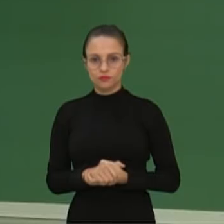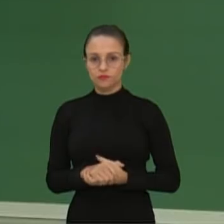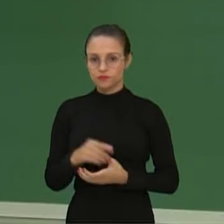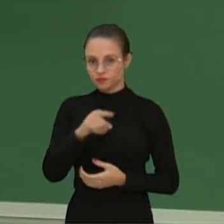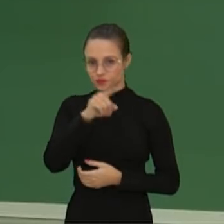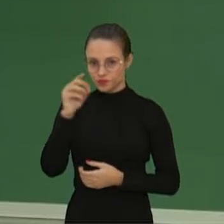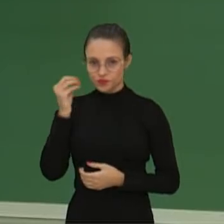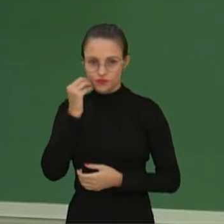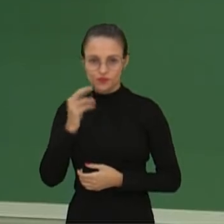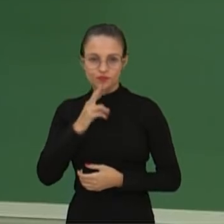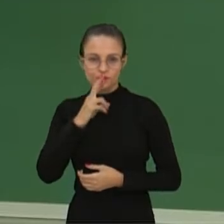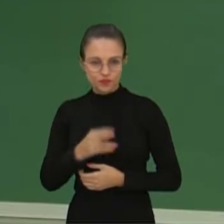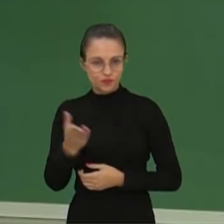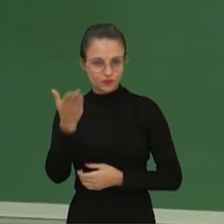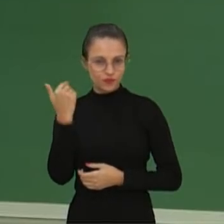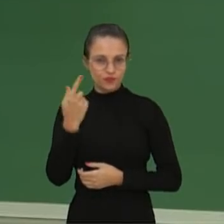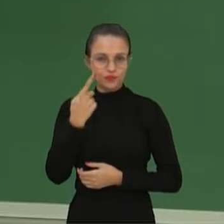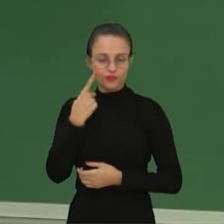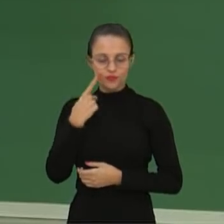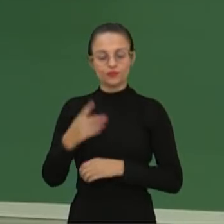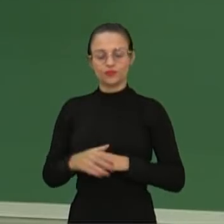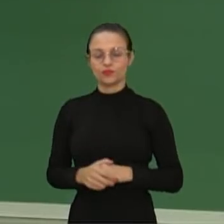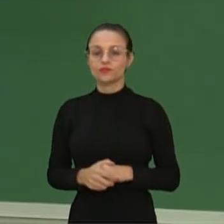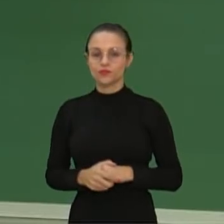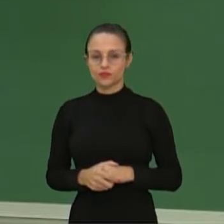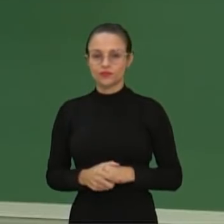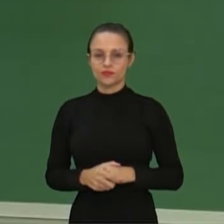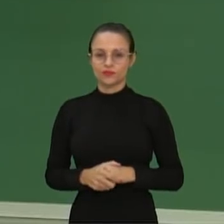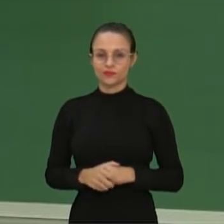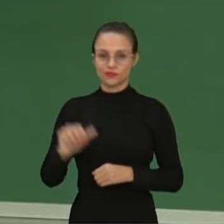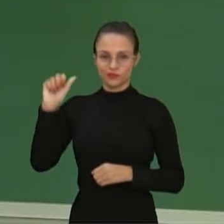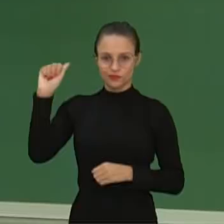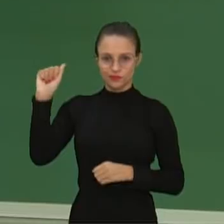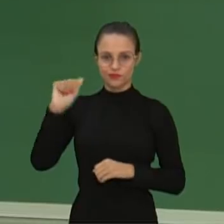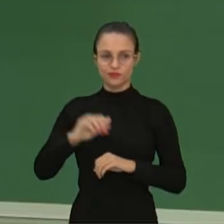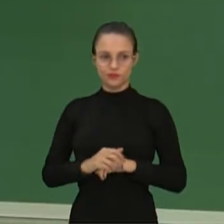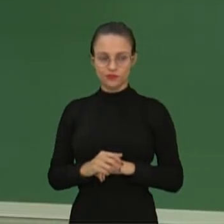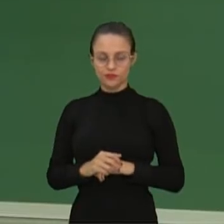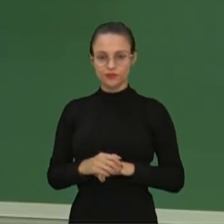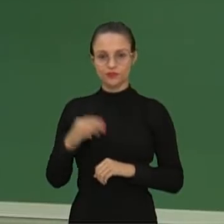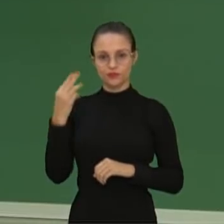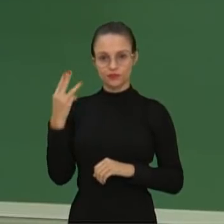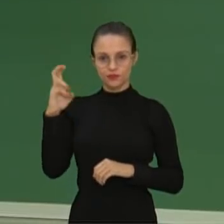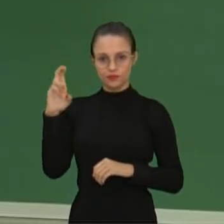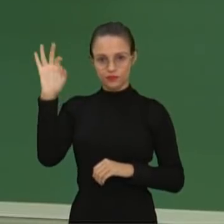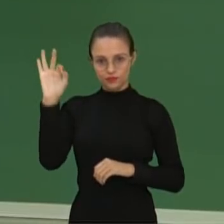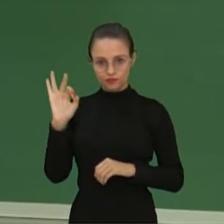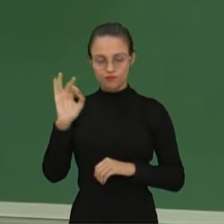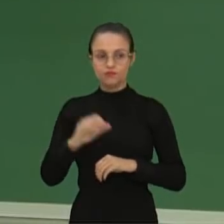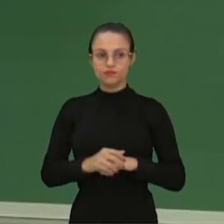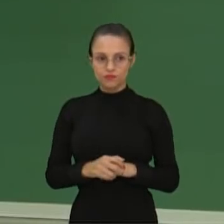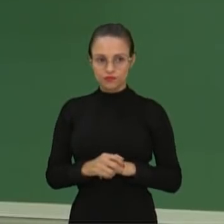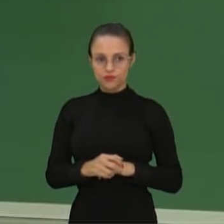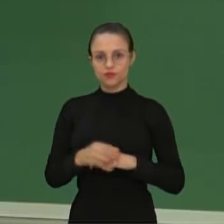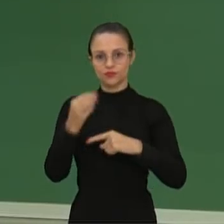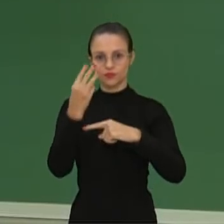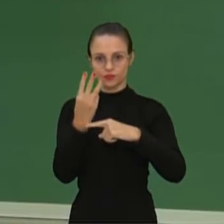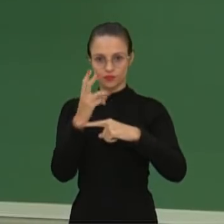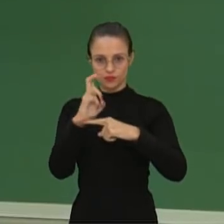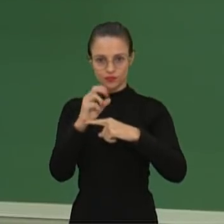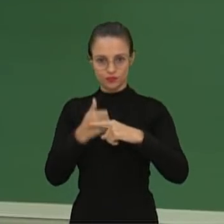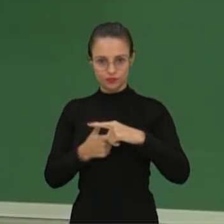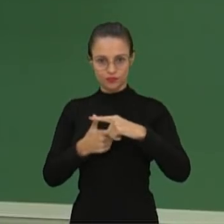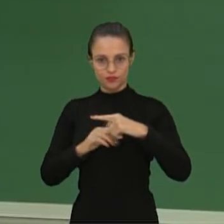Tentaram resolver? Vamos lá? Resolver juntos? Então, letra A, 35%. Então, 35 sobre